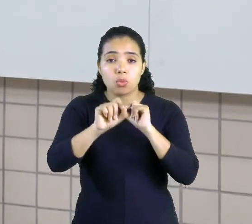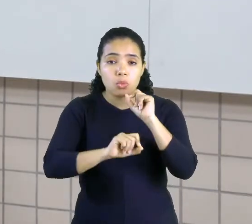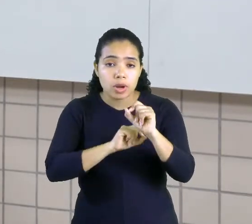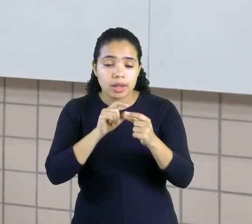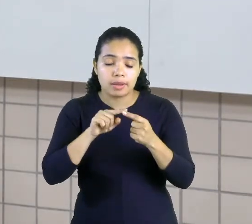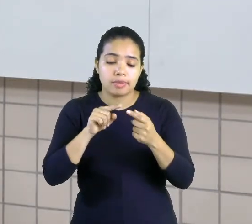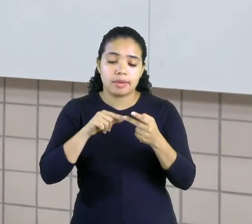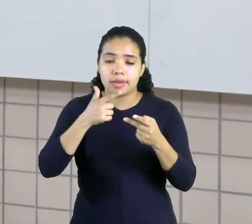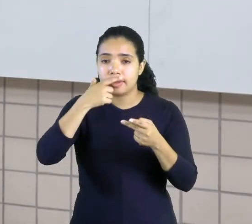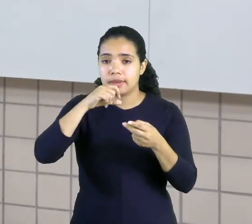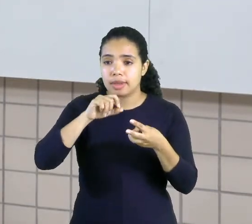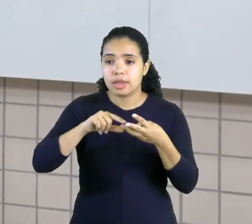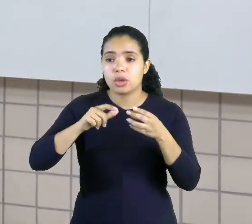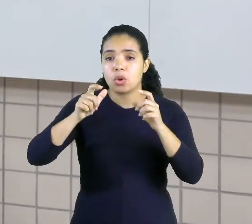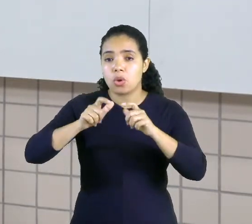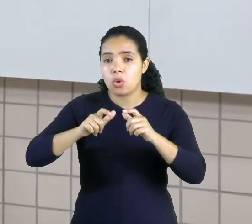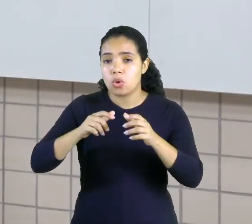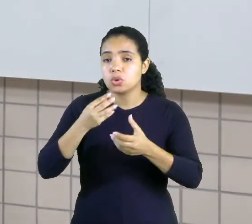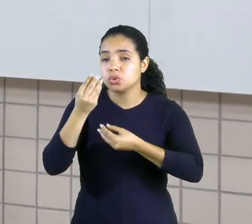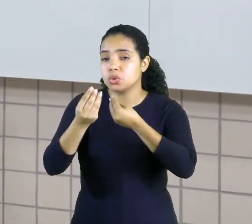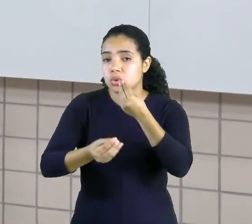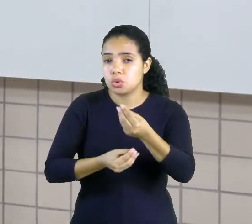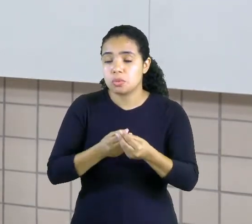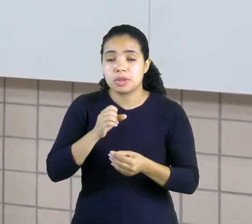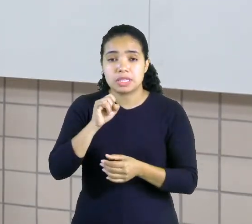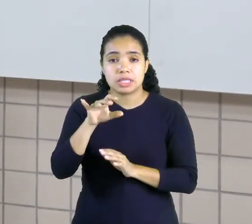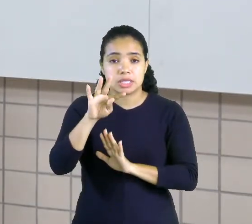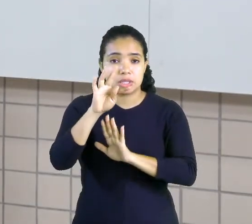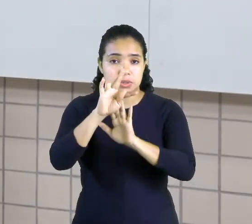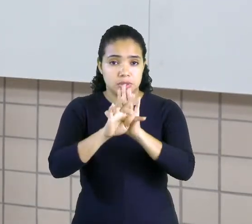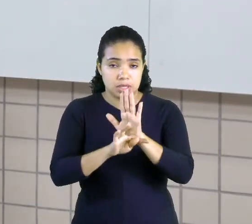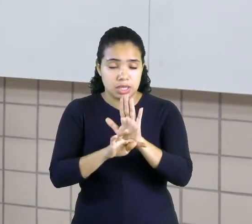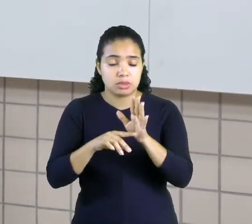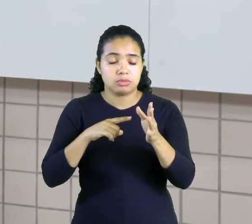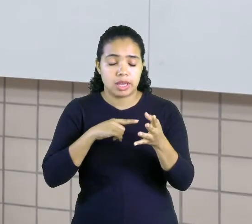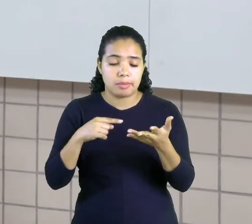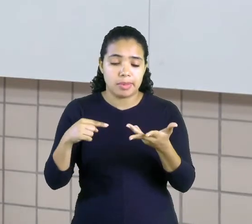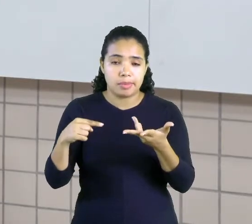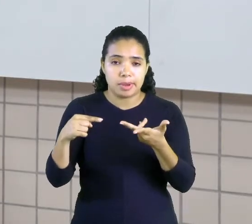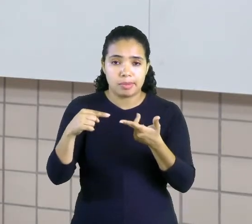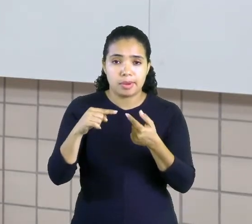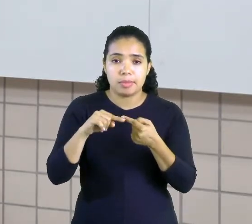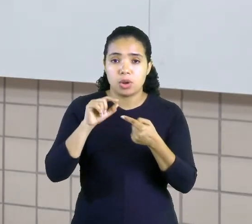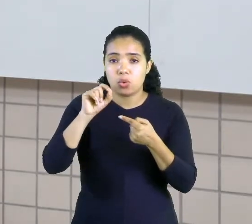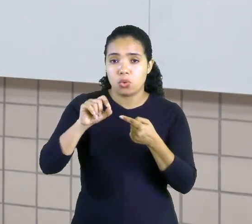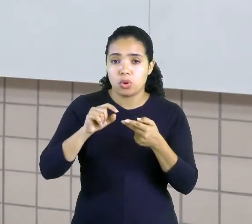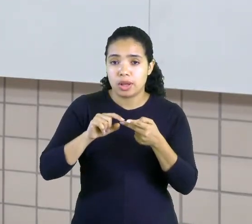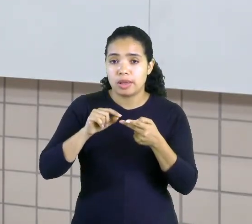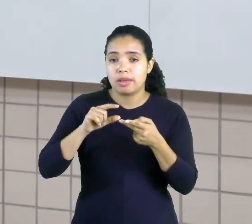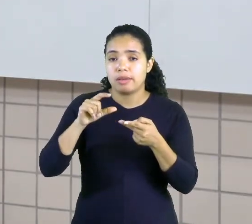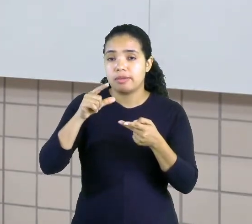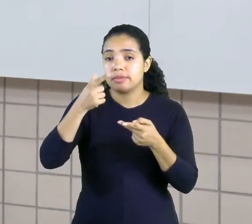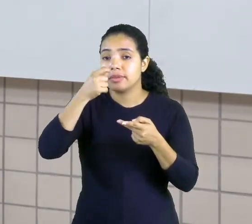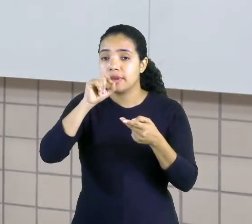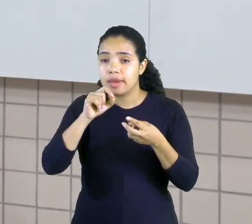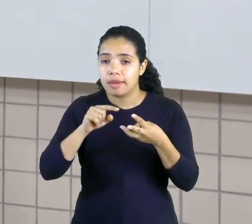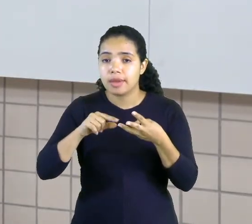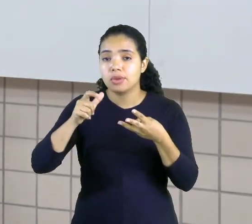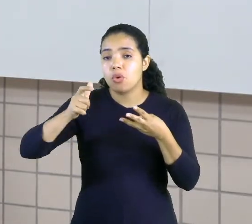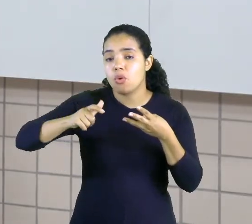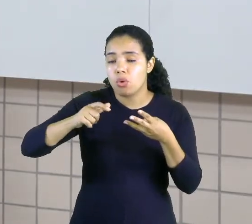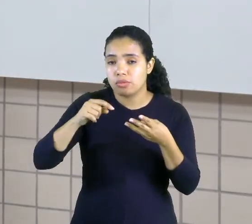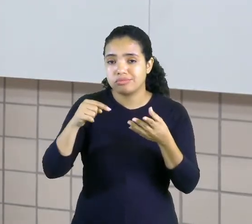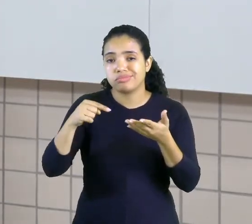quando, onde e como. Se o texto atende a estes ou parte desse elemento, então